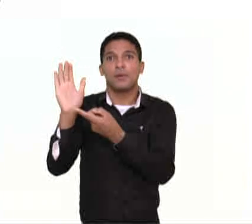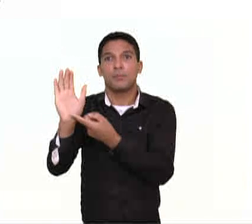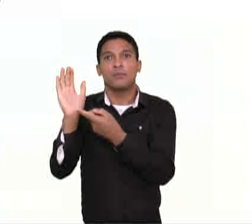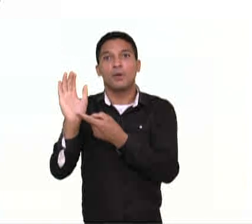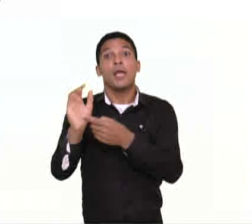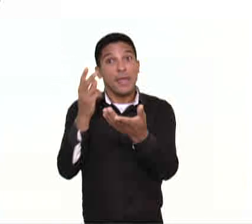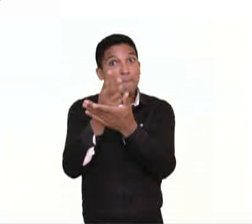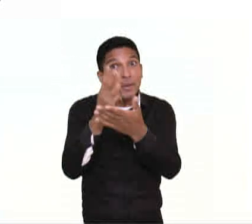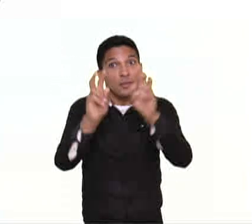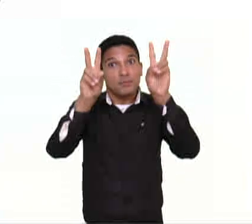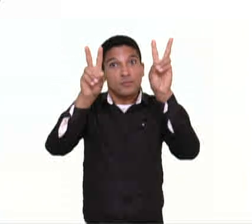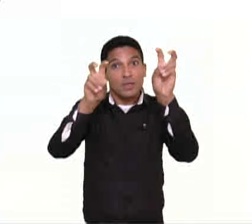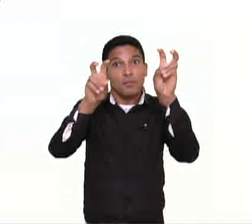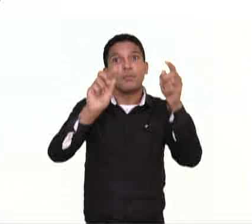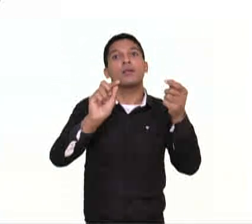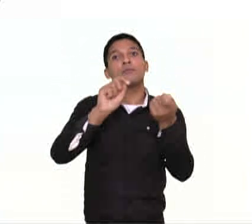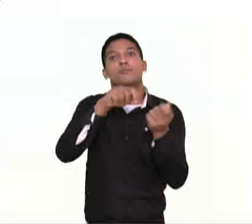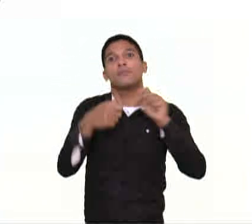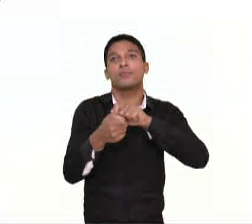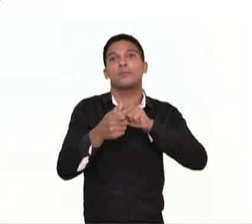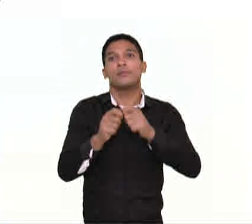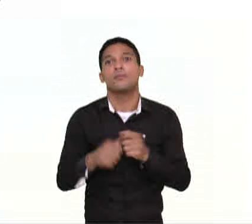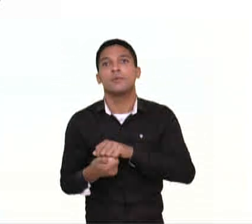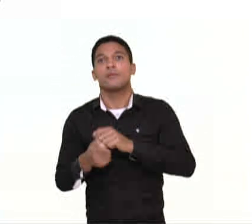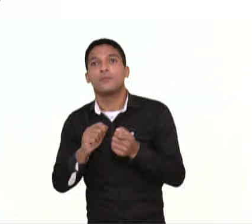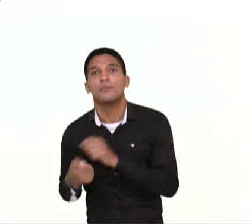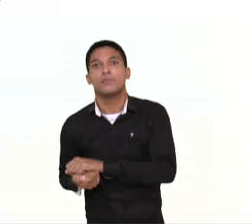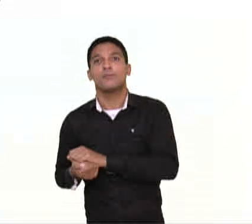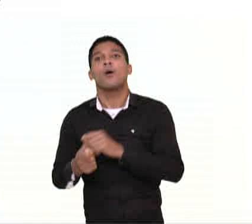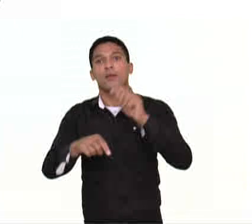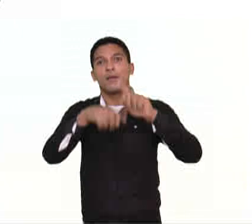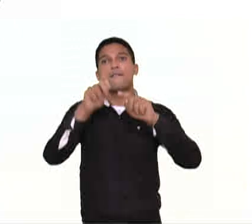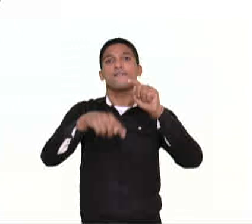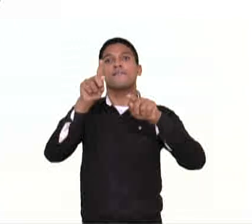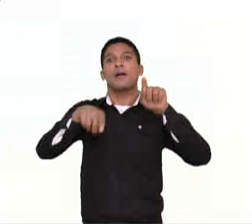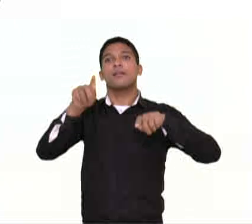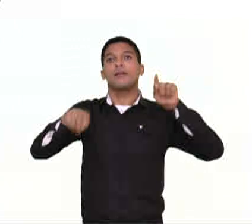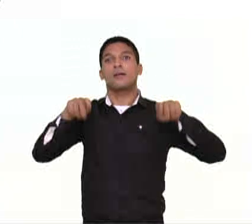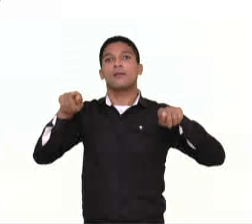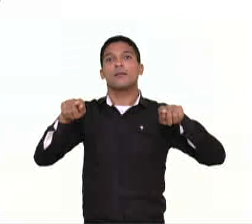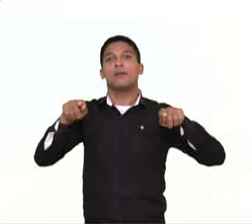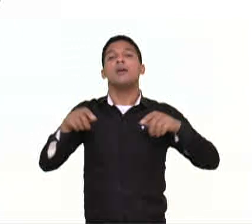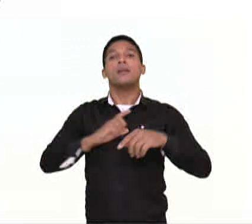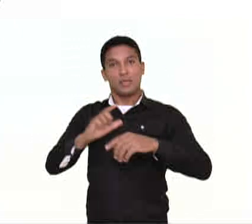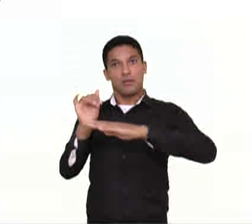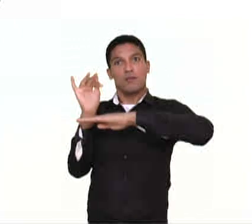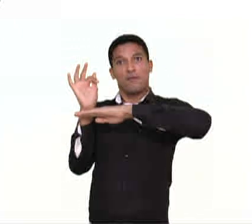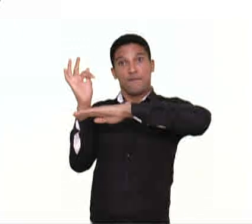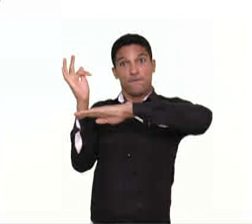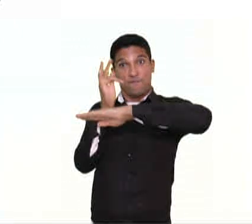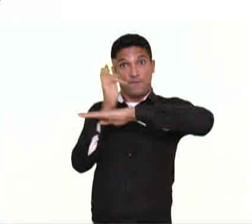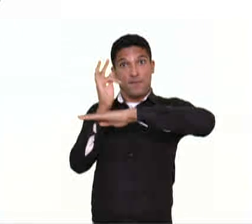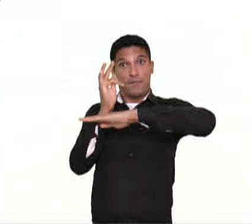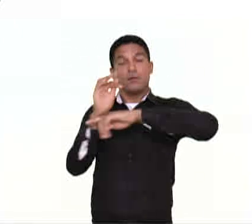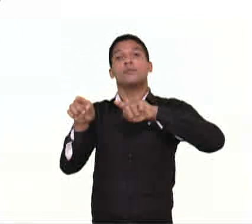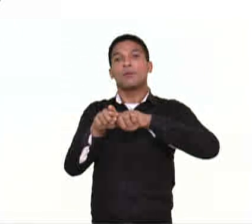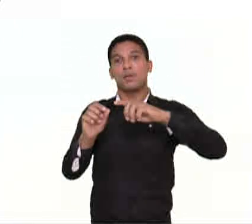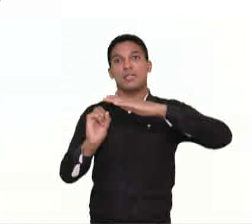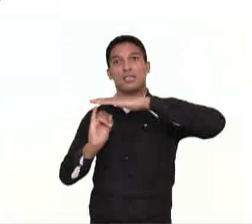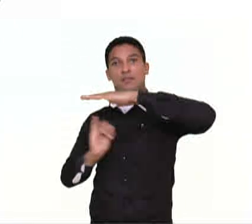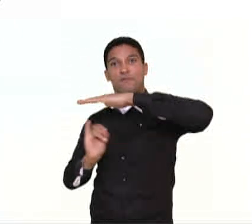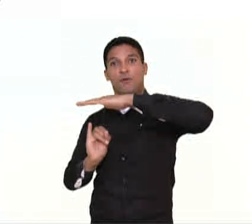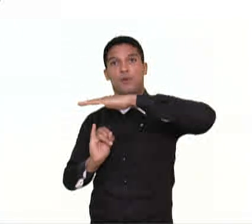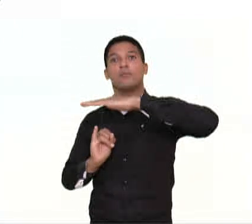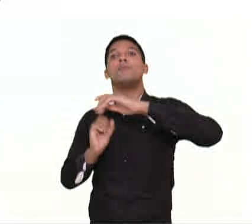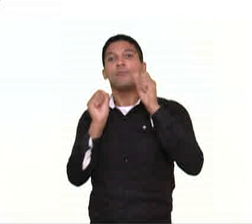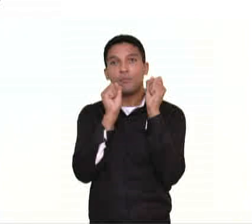linguagem acessível a todos os públicos, mas pode variar de formal para mais informal, dependendo do público a que se